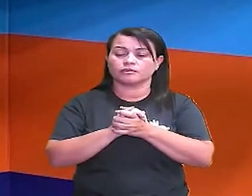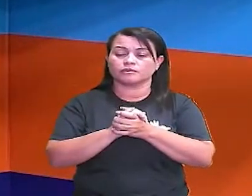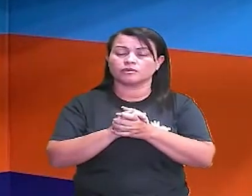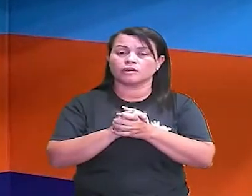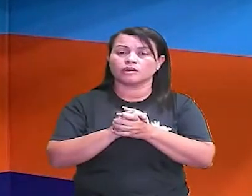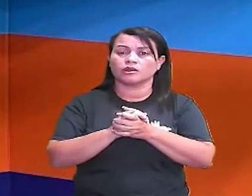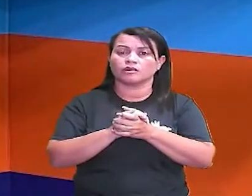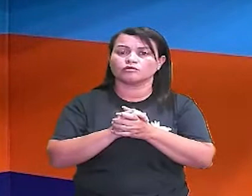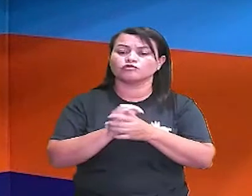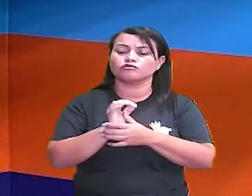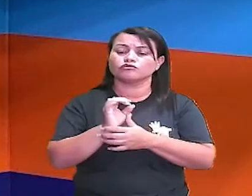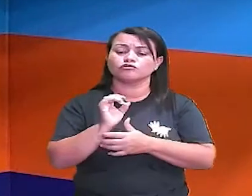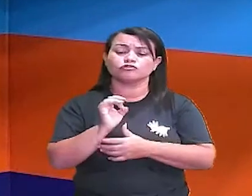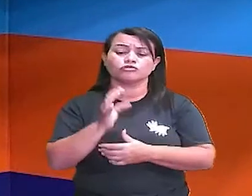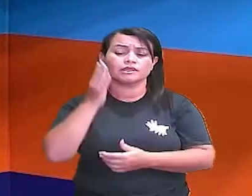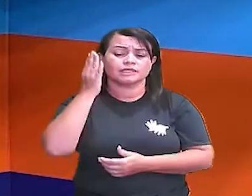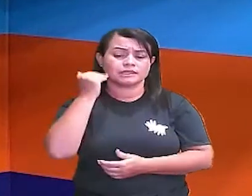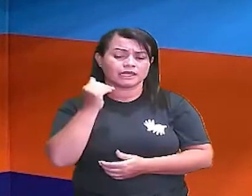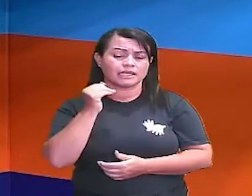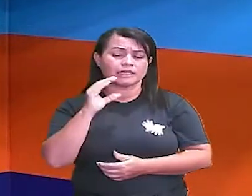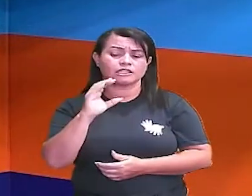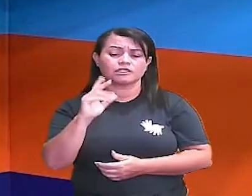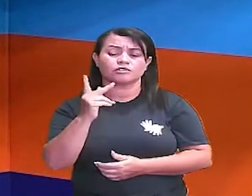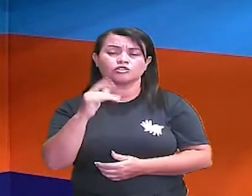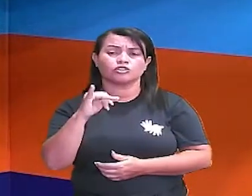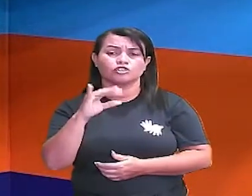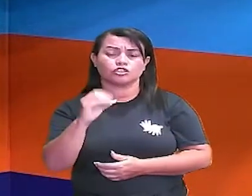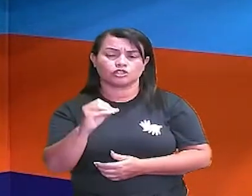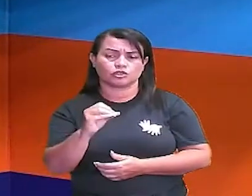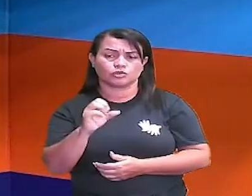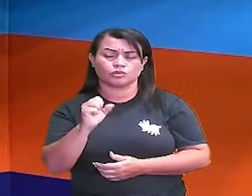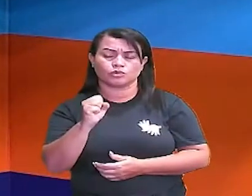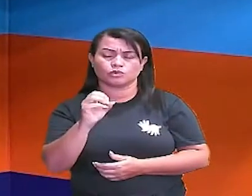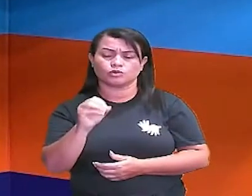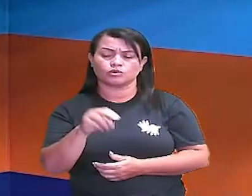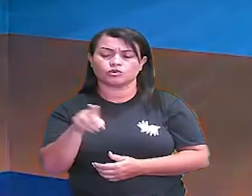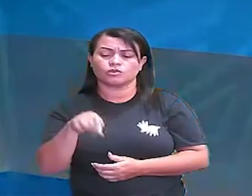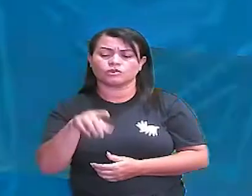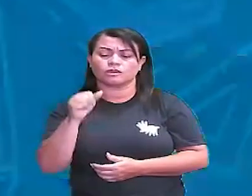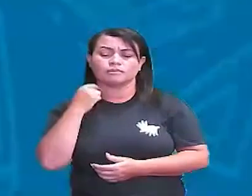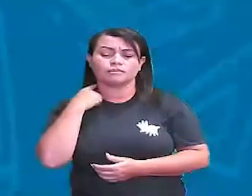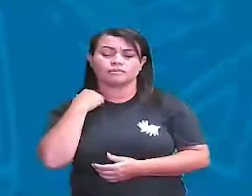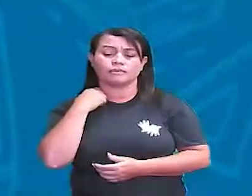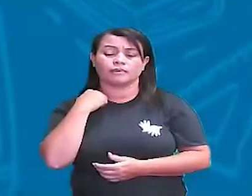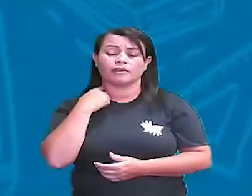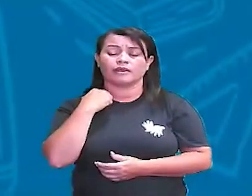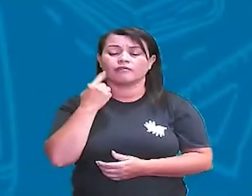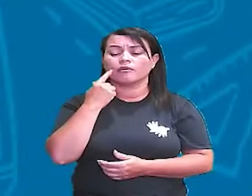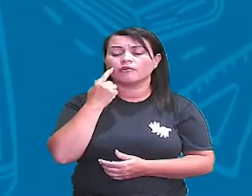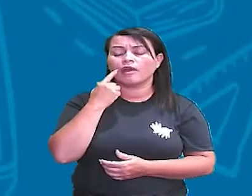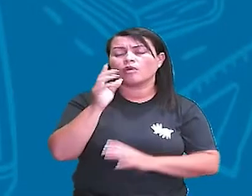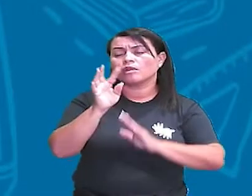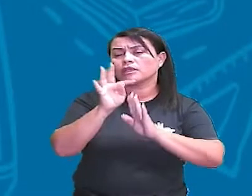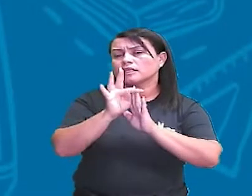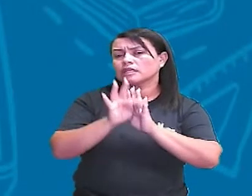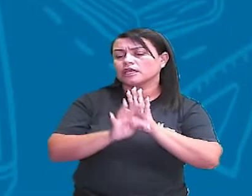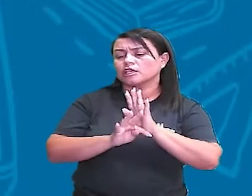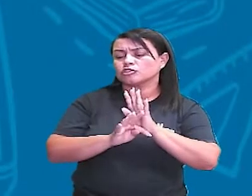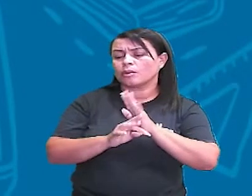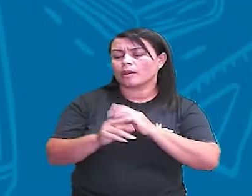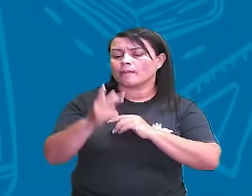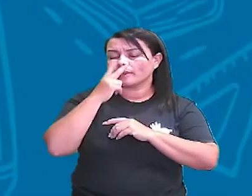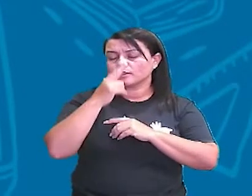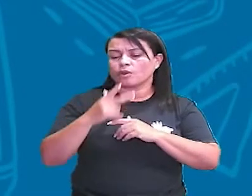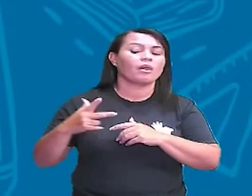só sei que seu Chico Souza, tá? Trouxe um textinho para vocês. Um textinho que é tipo um trava-linguazinho,